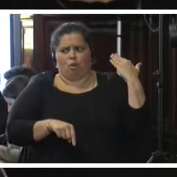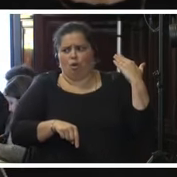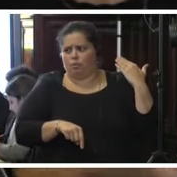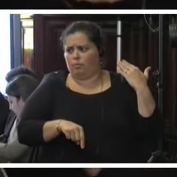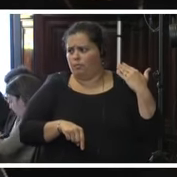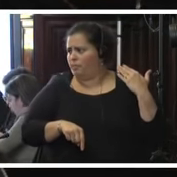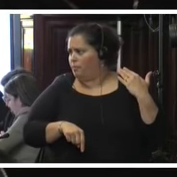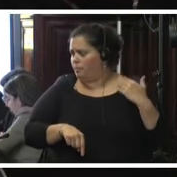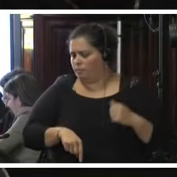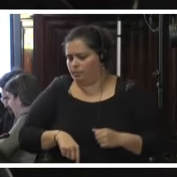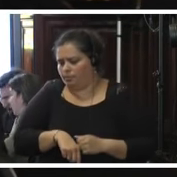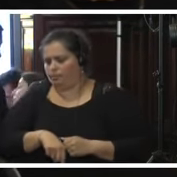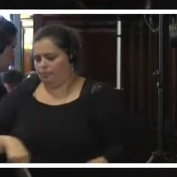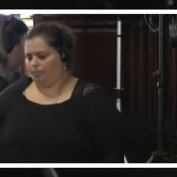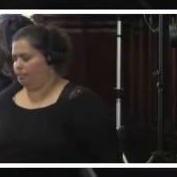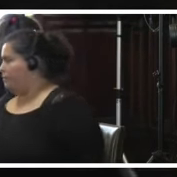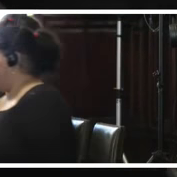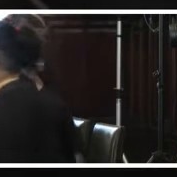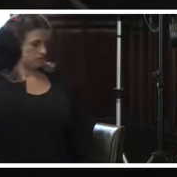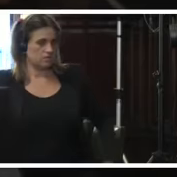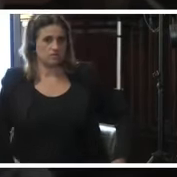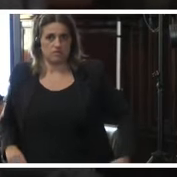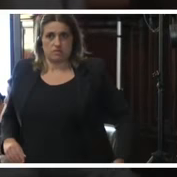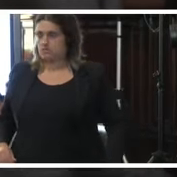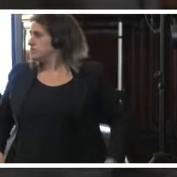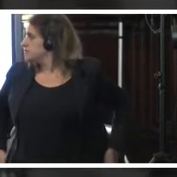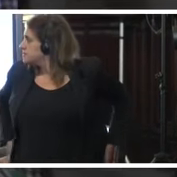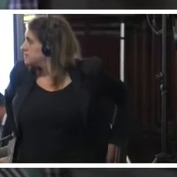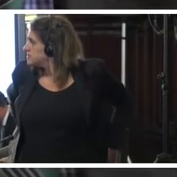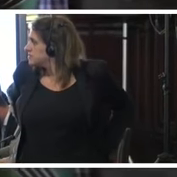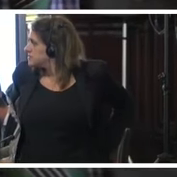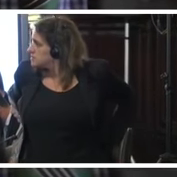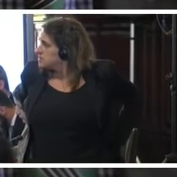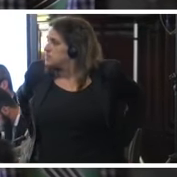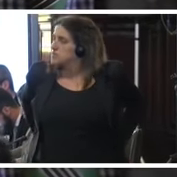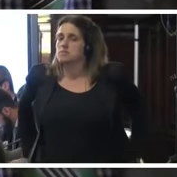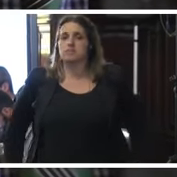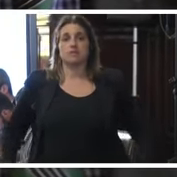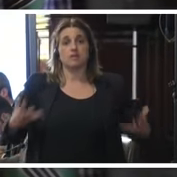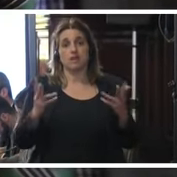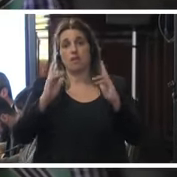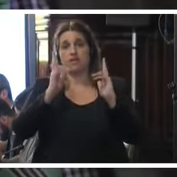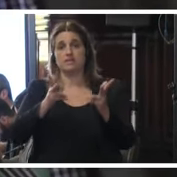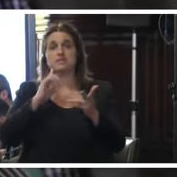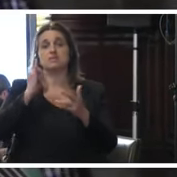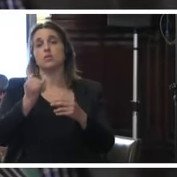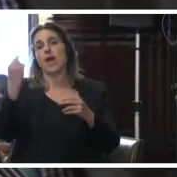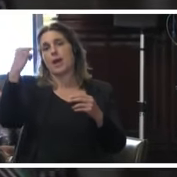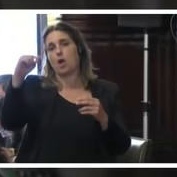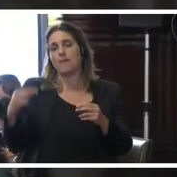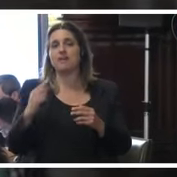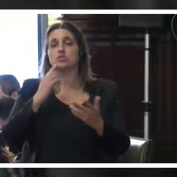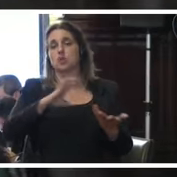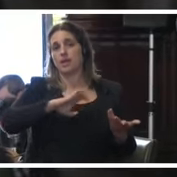Finalmente, as peticionárias requerem esta comissão que faça as seguintes recomendações ao Estado brasileiro. 1. Plano de redução de danos de